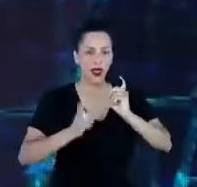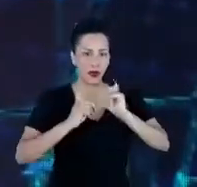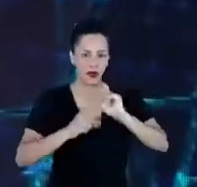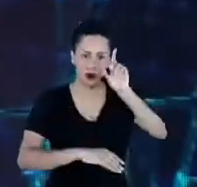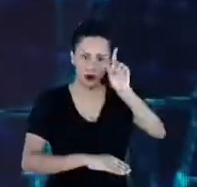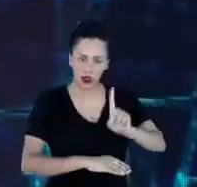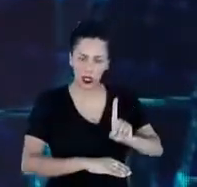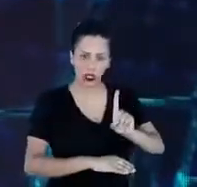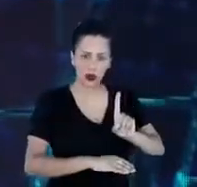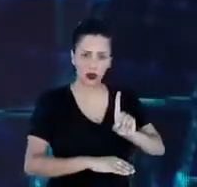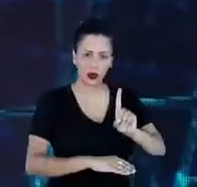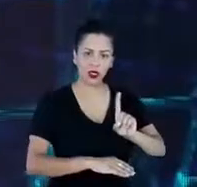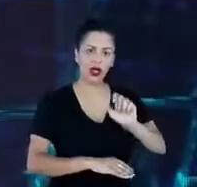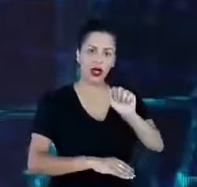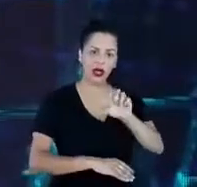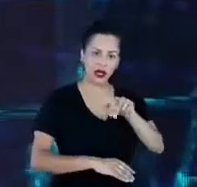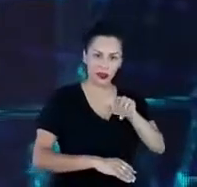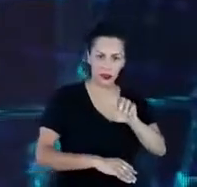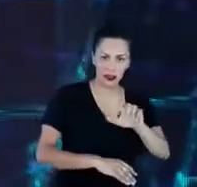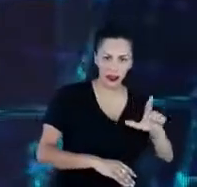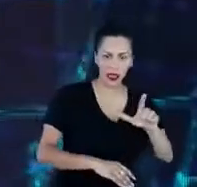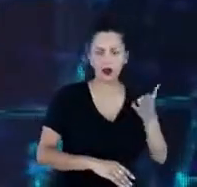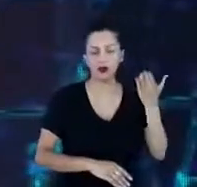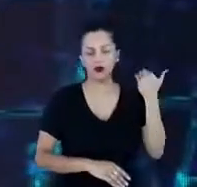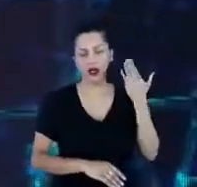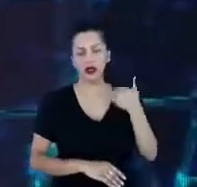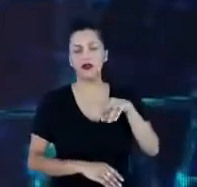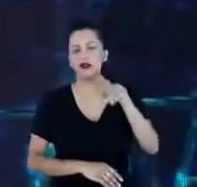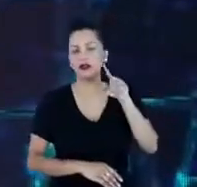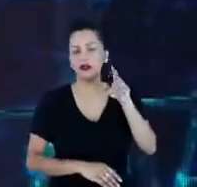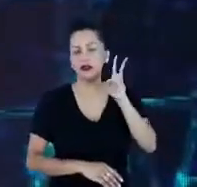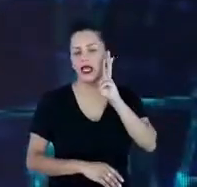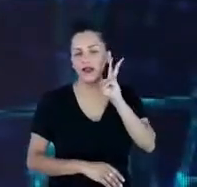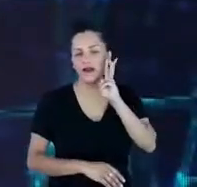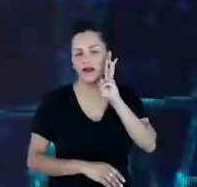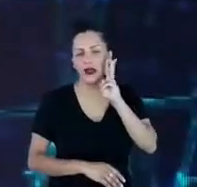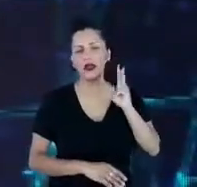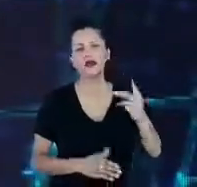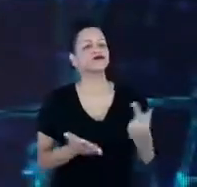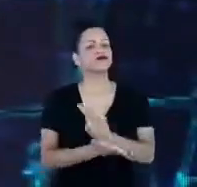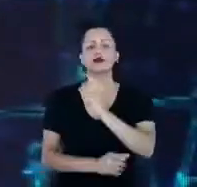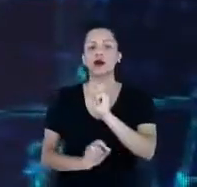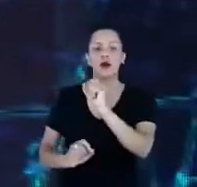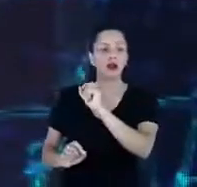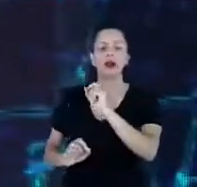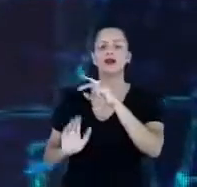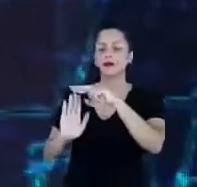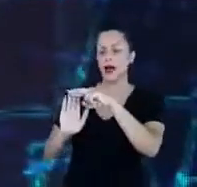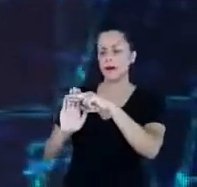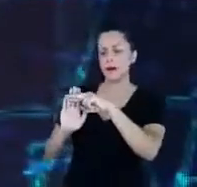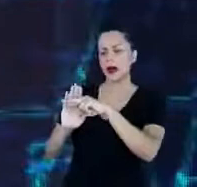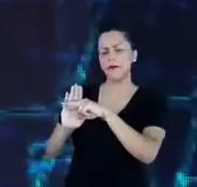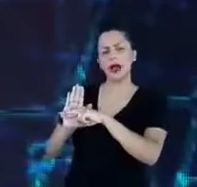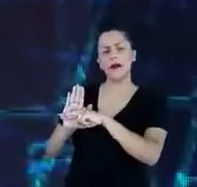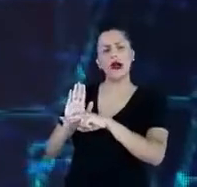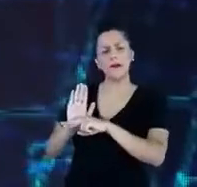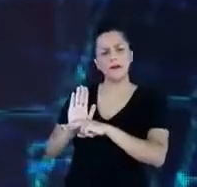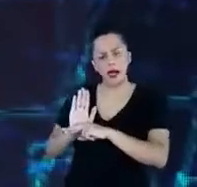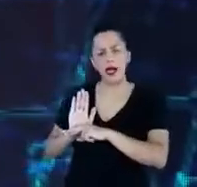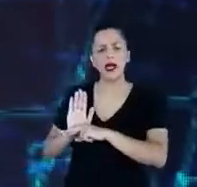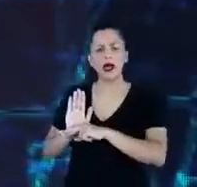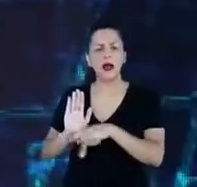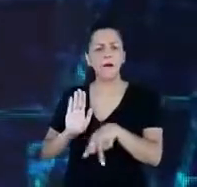Anel na última terça-feira quando aprovamos as regras que regulamentam as usinas